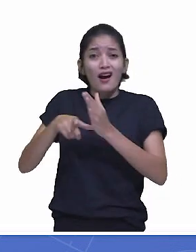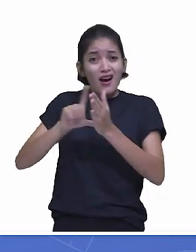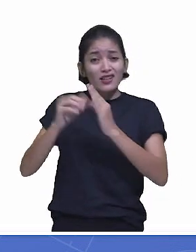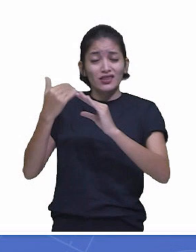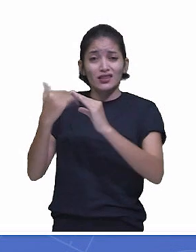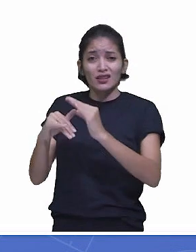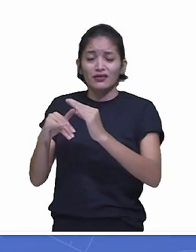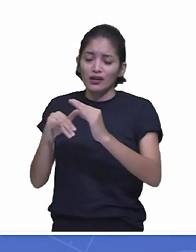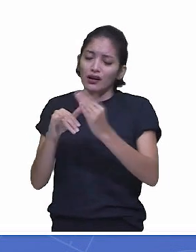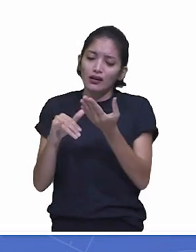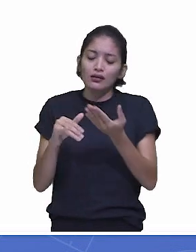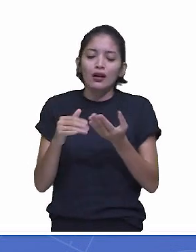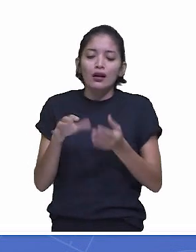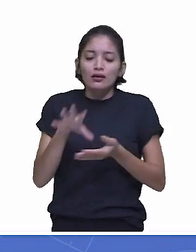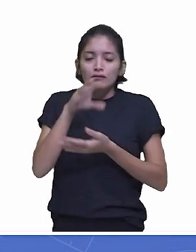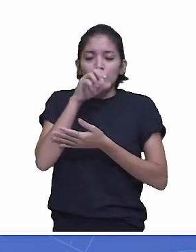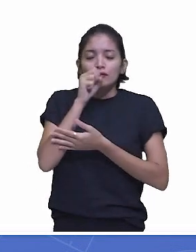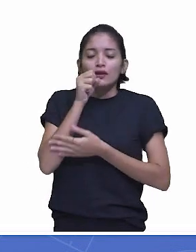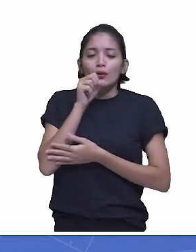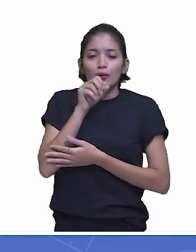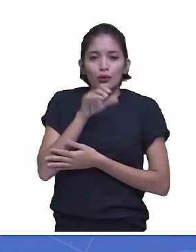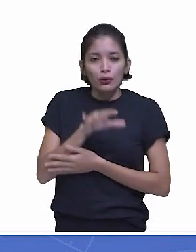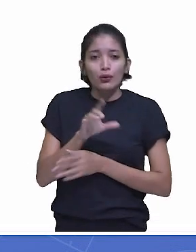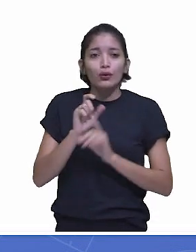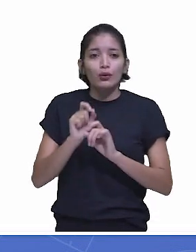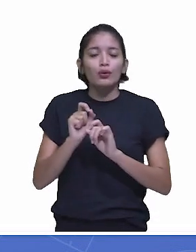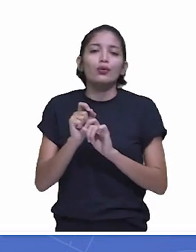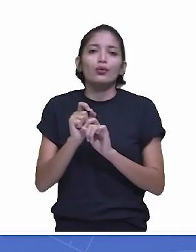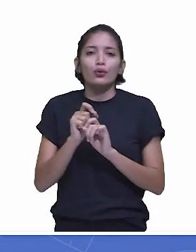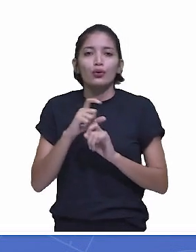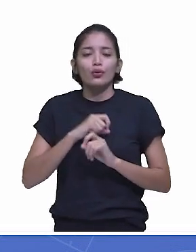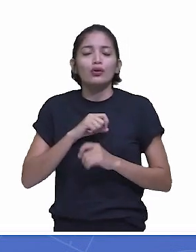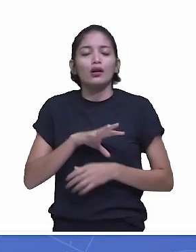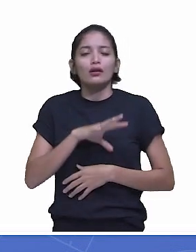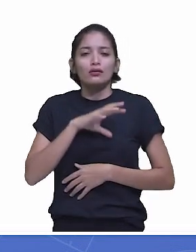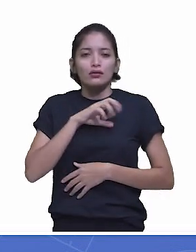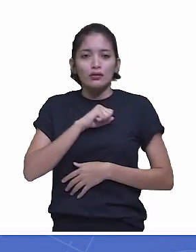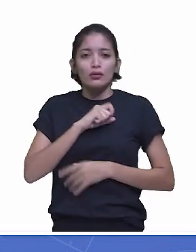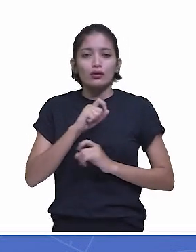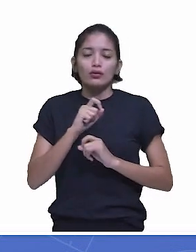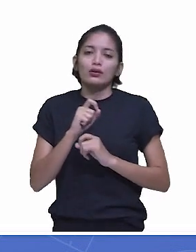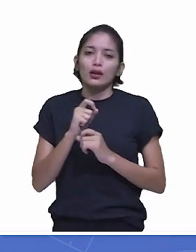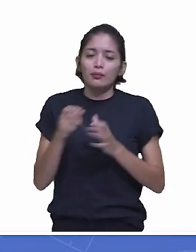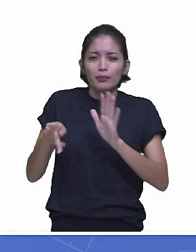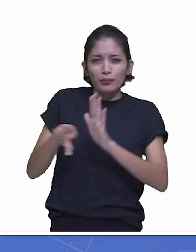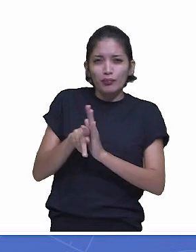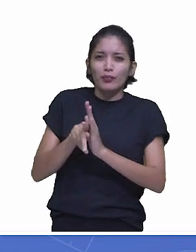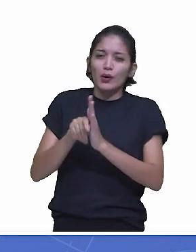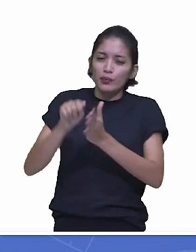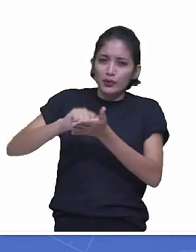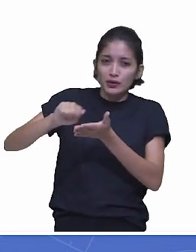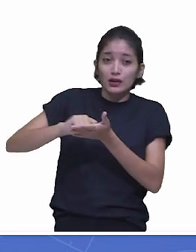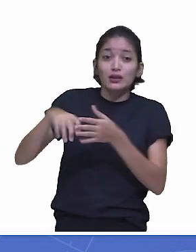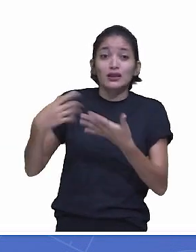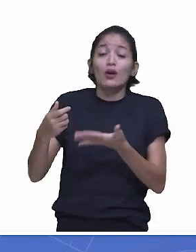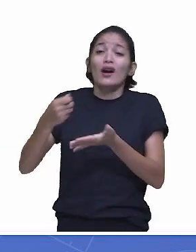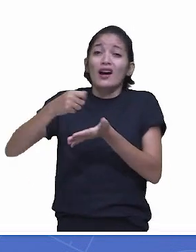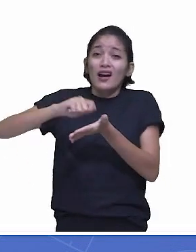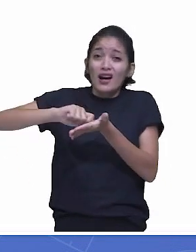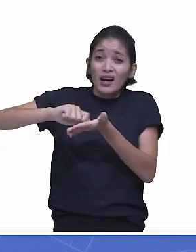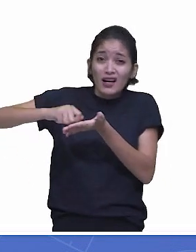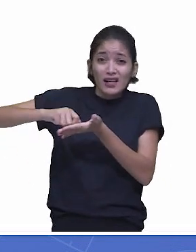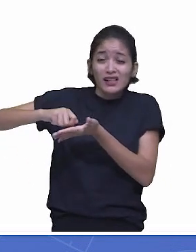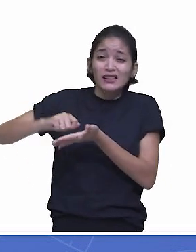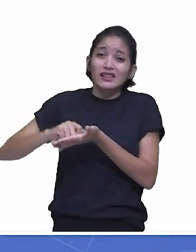sopradas, respiradas, o esforço do pulmão capturado pelo envelope, a letra tremendo como